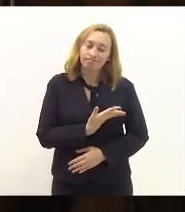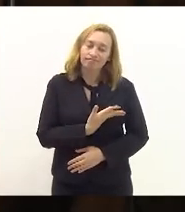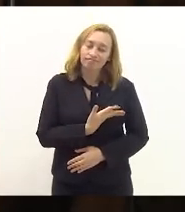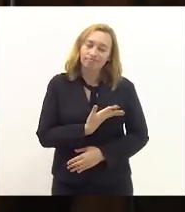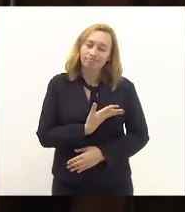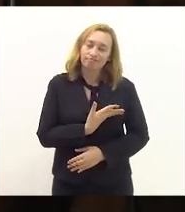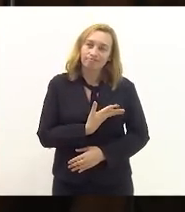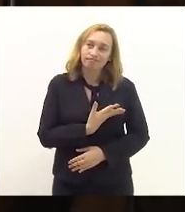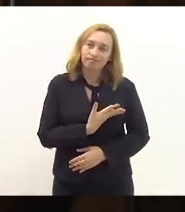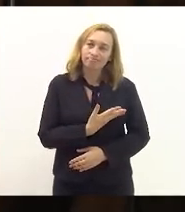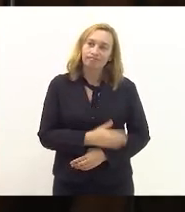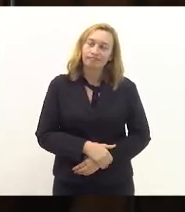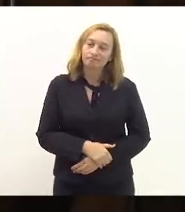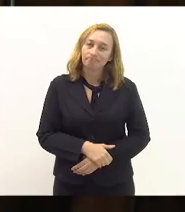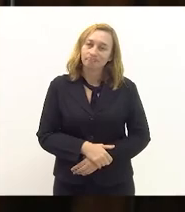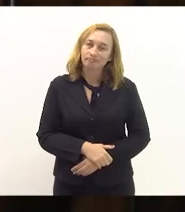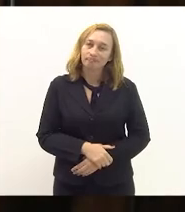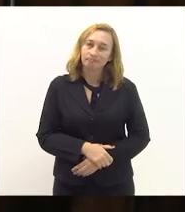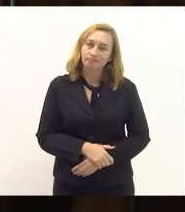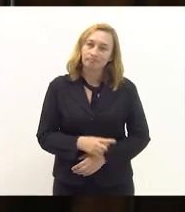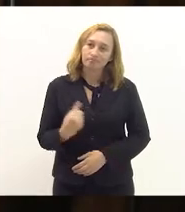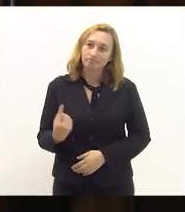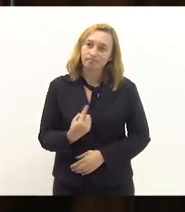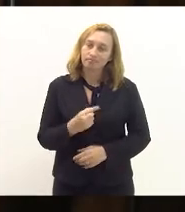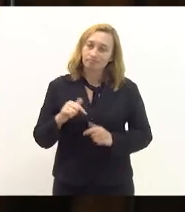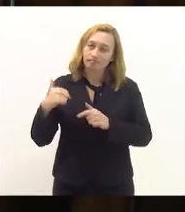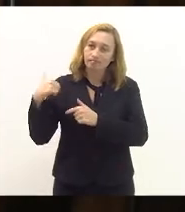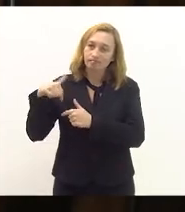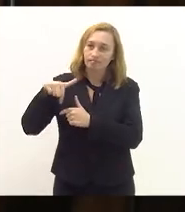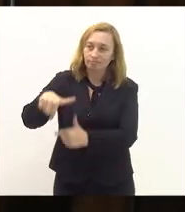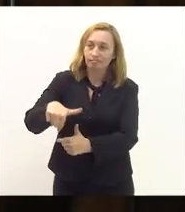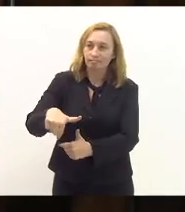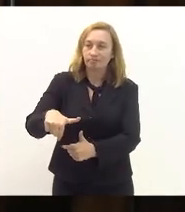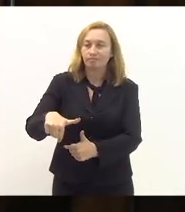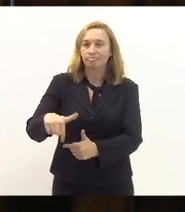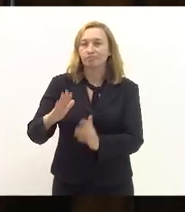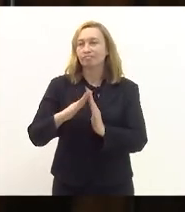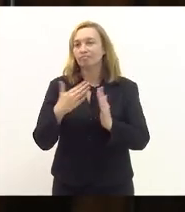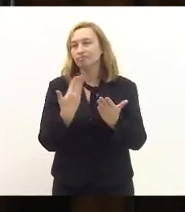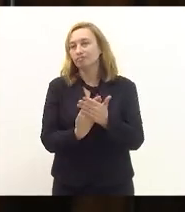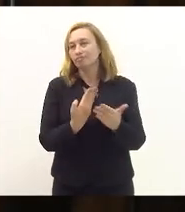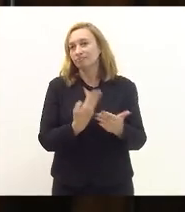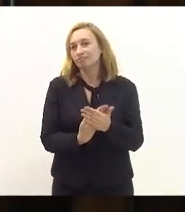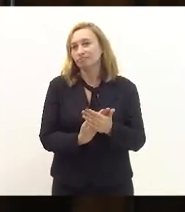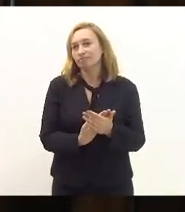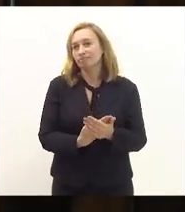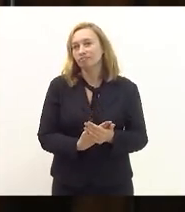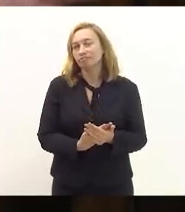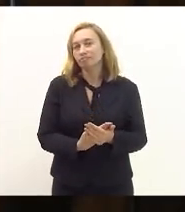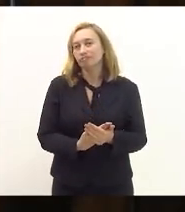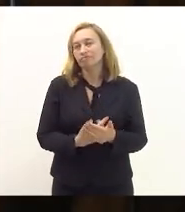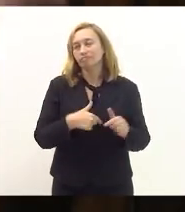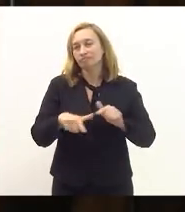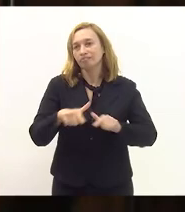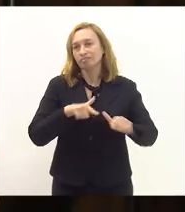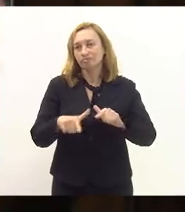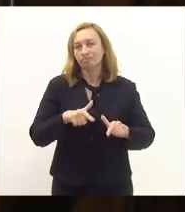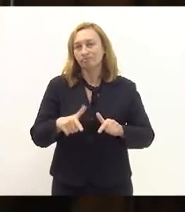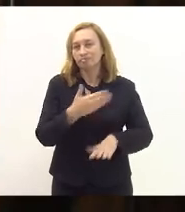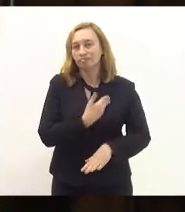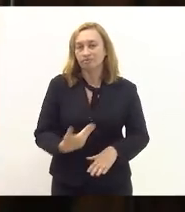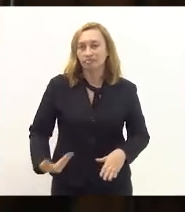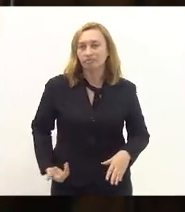aqui presentes. Nós viemos de uma tradição, de uma escola. O trabalhismo governa